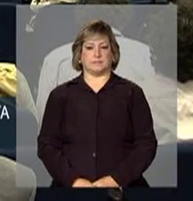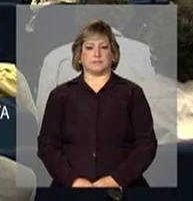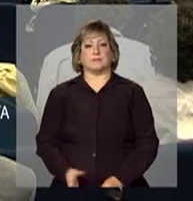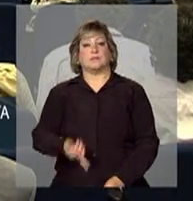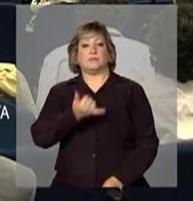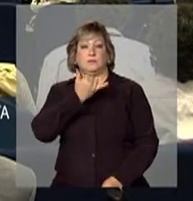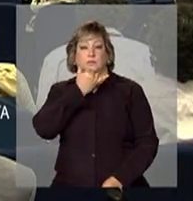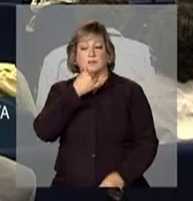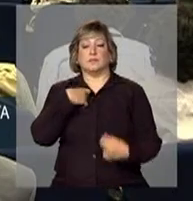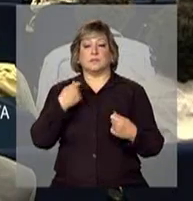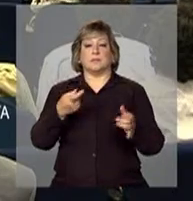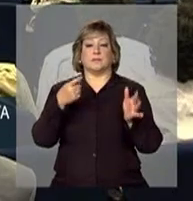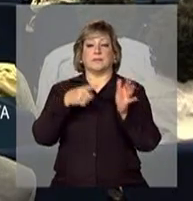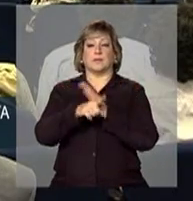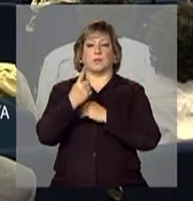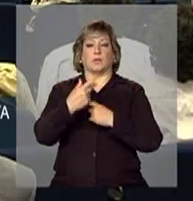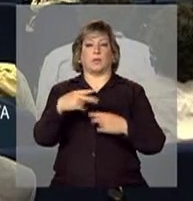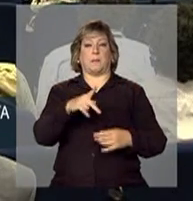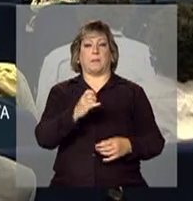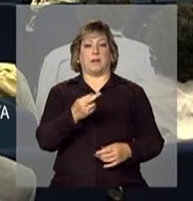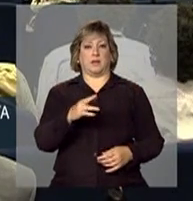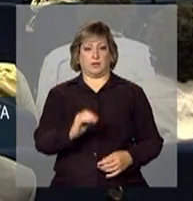Desculpe, eu tenho que perguntar uma coisa ao Pedro.